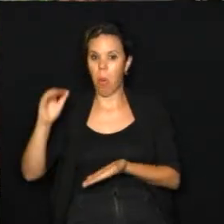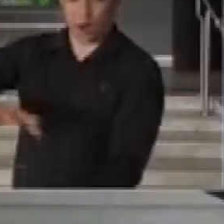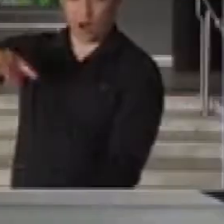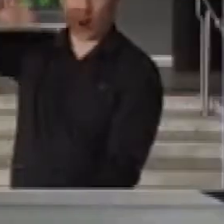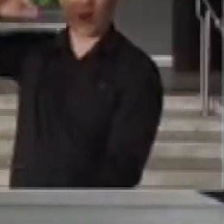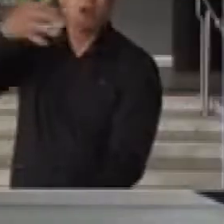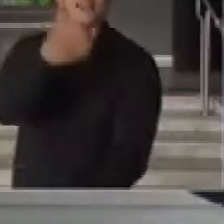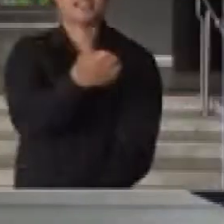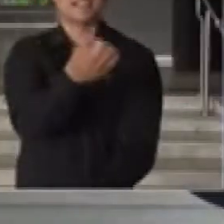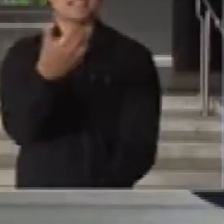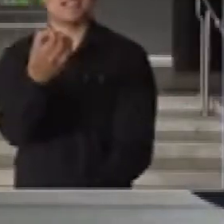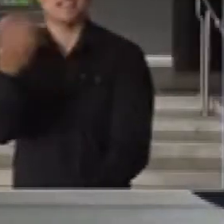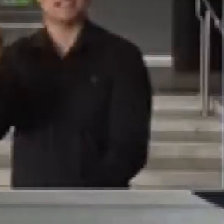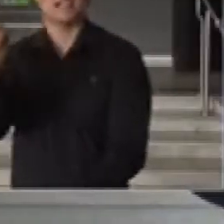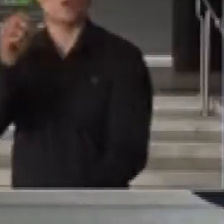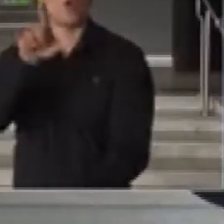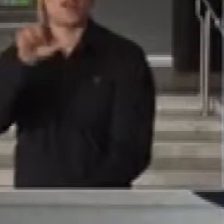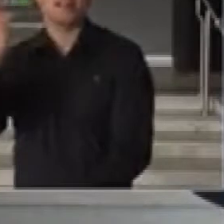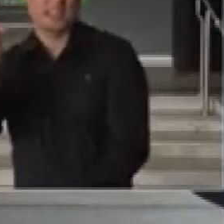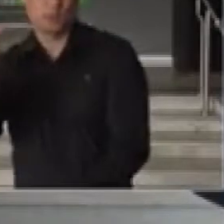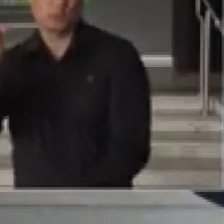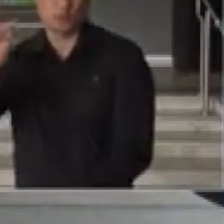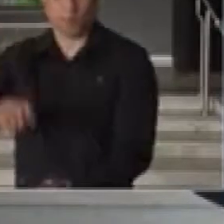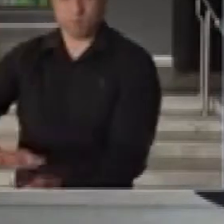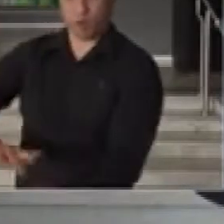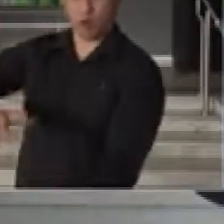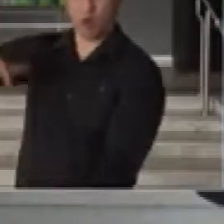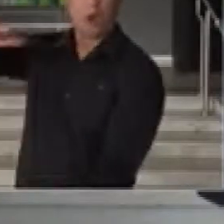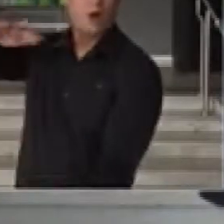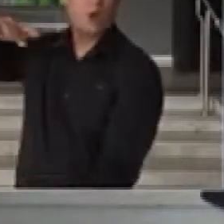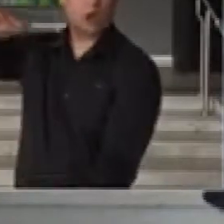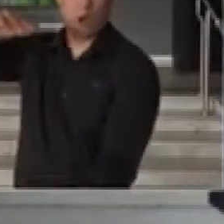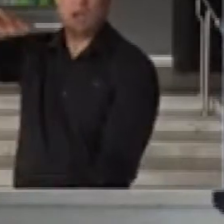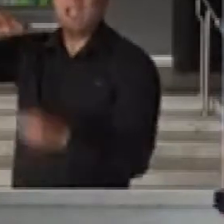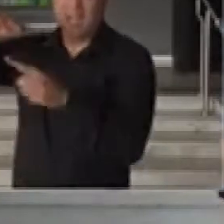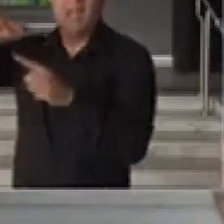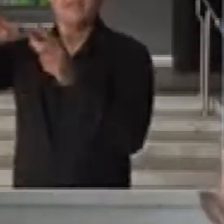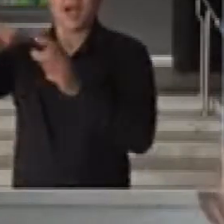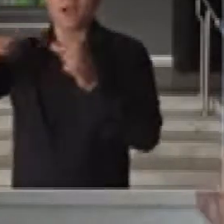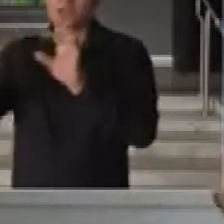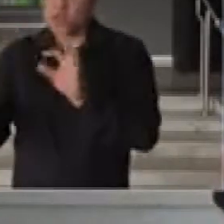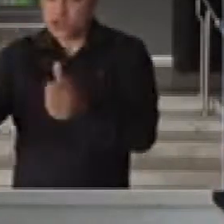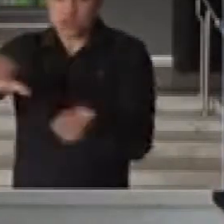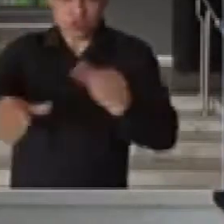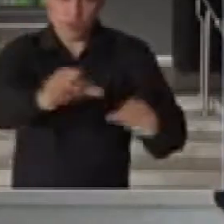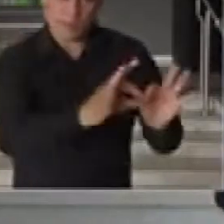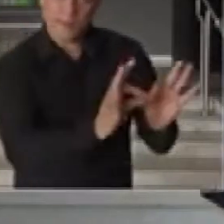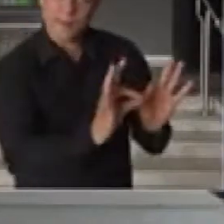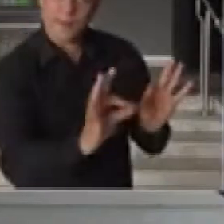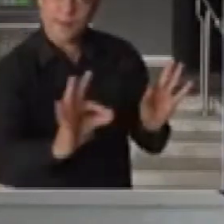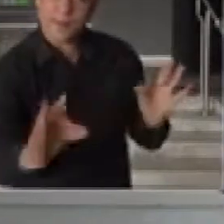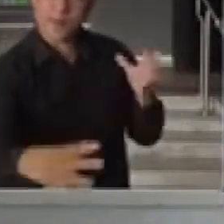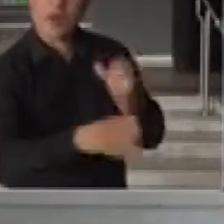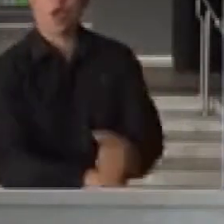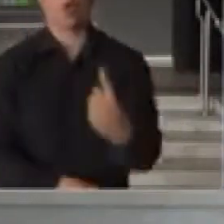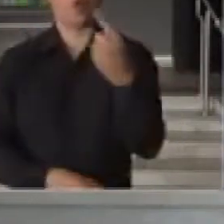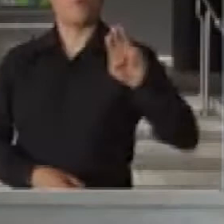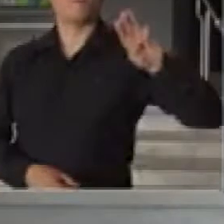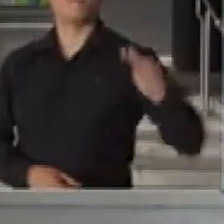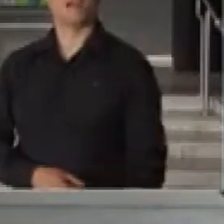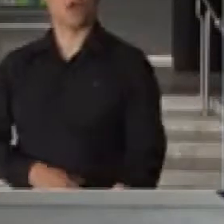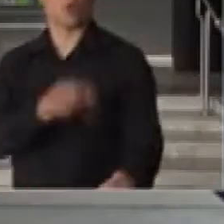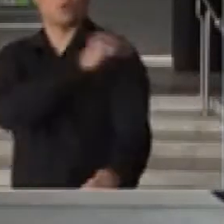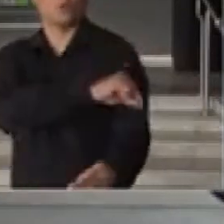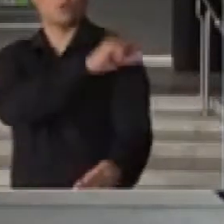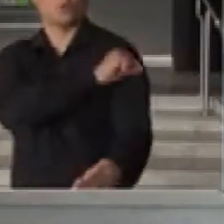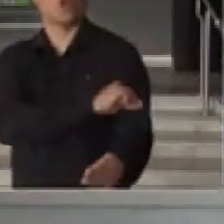vacina do Butantan, com o laboratório Sinovac, corresponde a 1 milhão de doses da vacina contra a